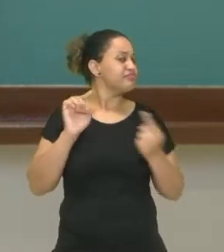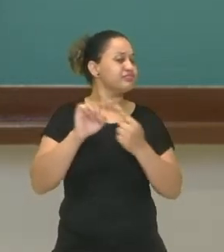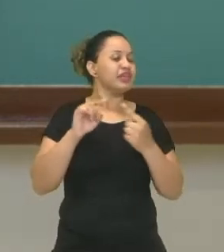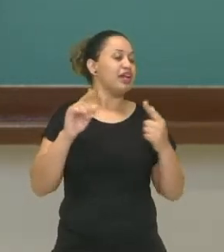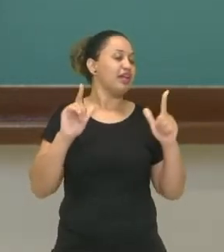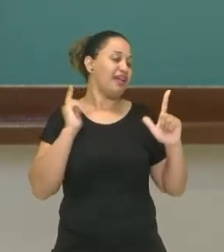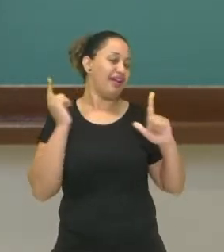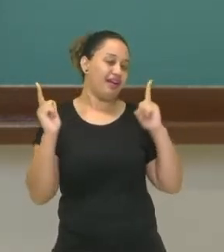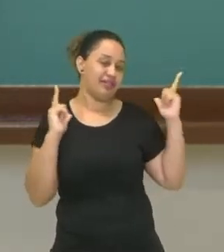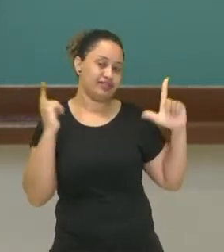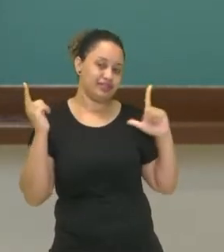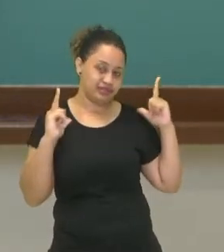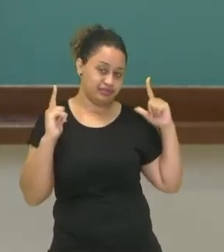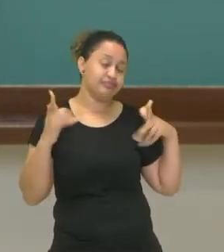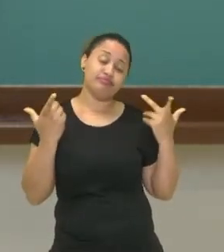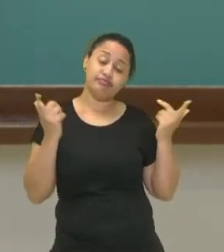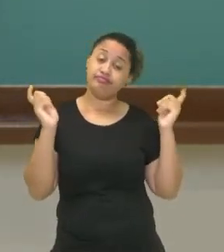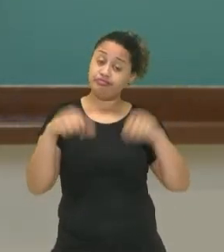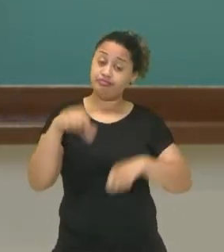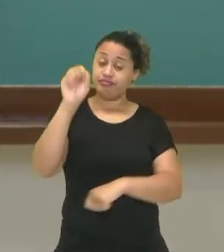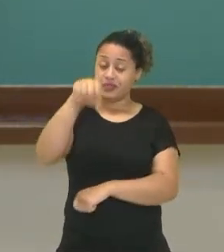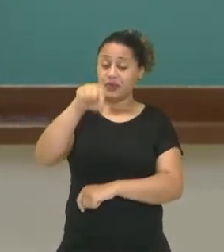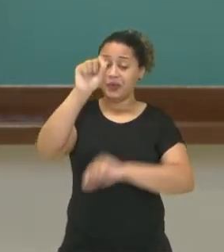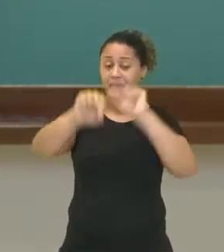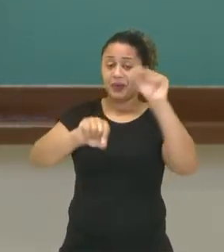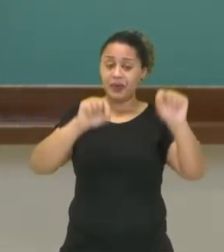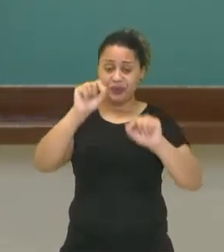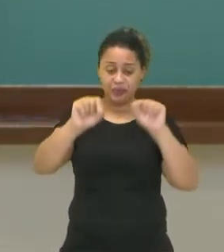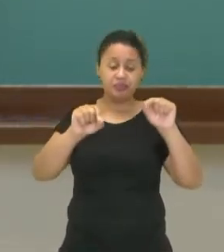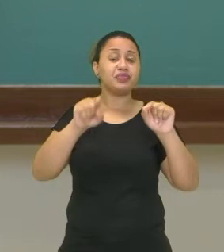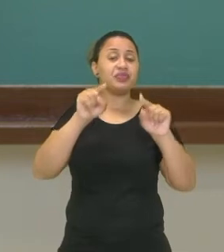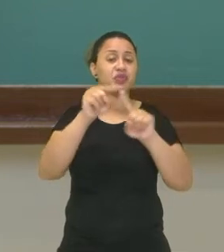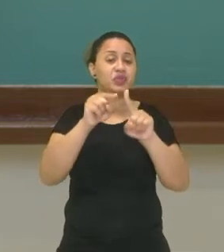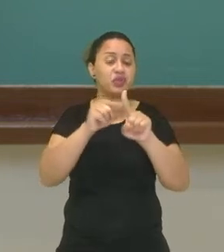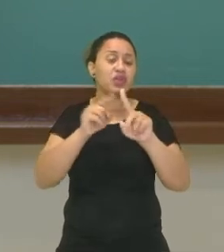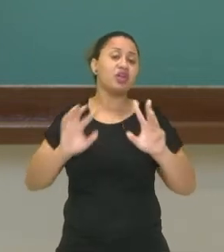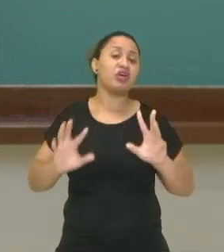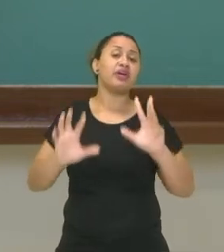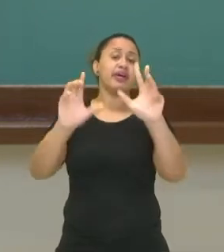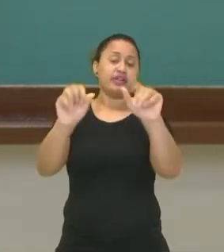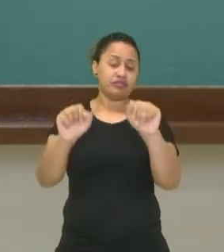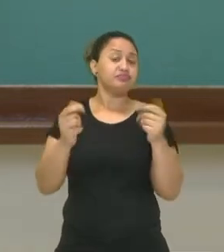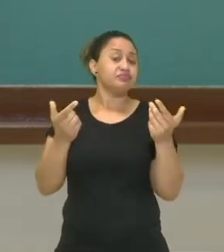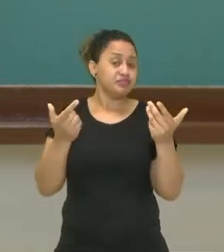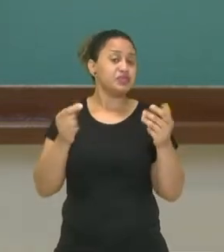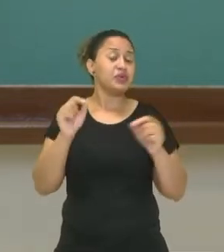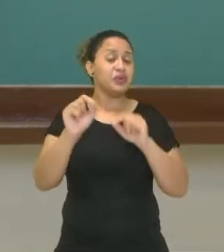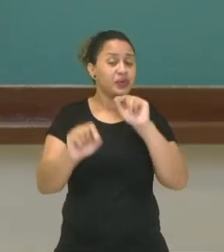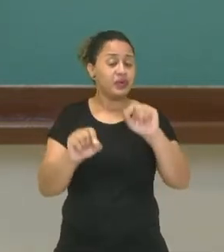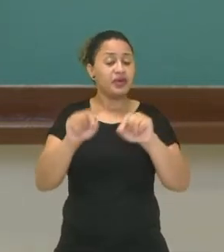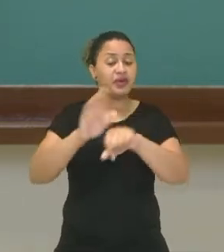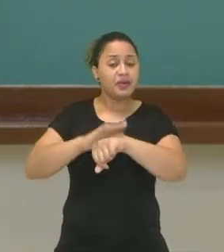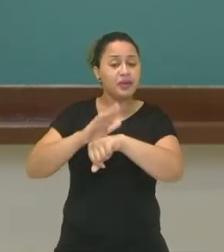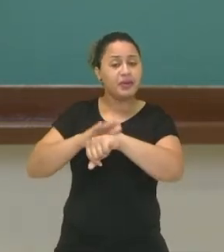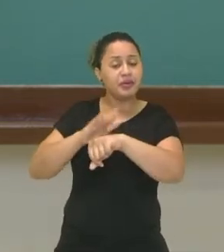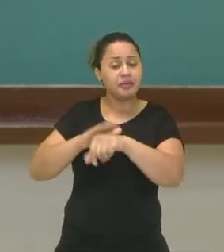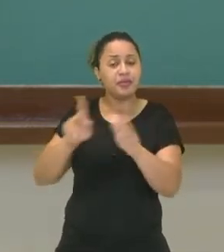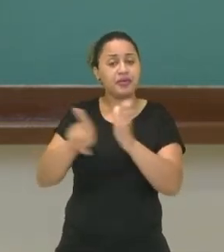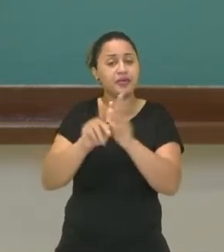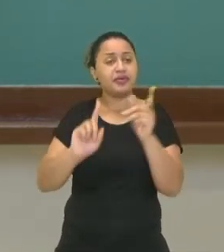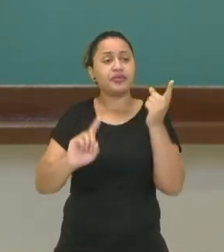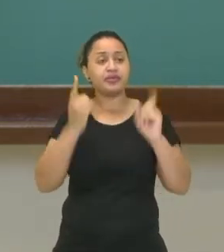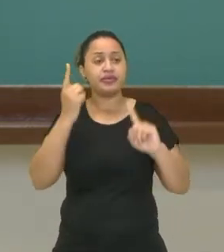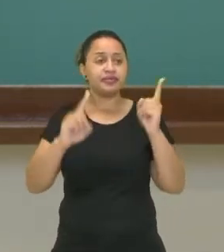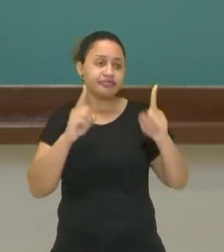pode ser sim considerado uma ginástica para todos que nós estamos fazendo ali no momento de diversão,